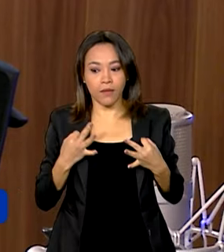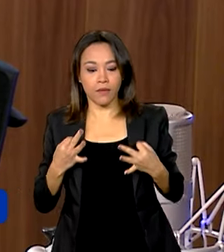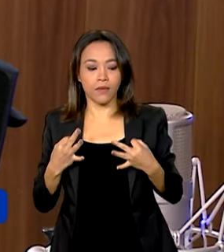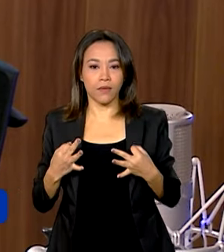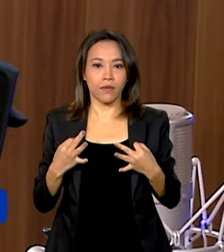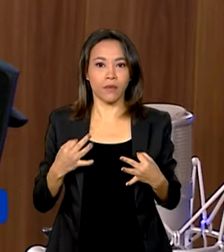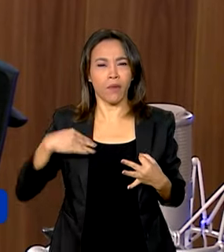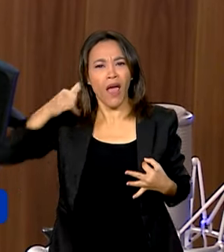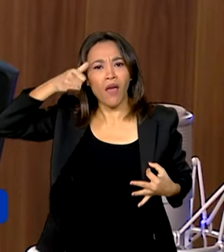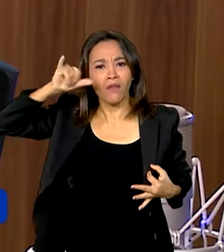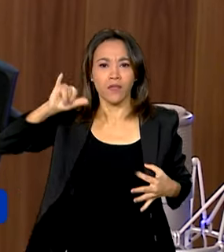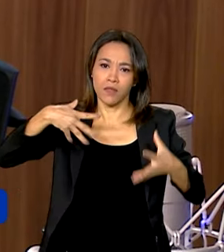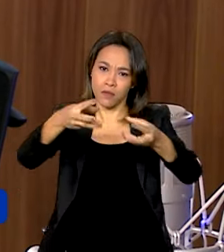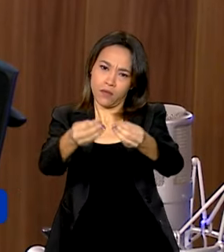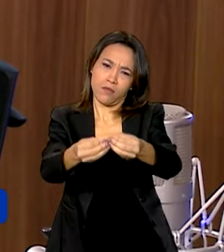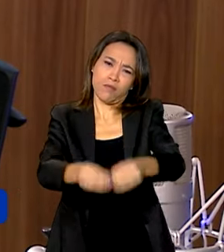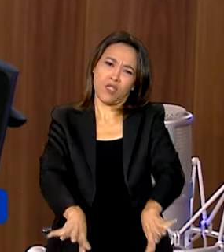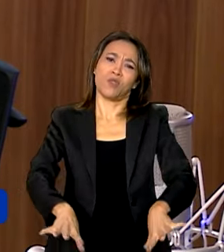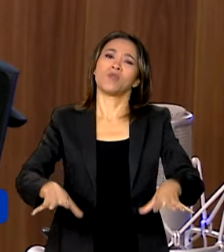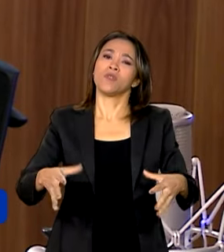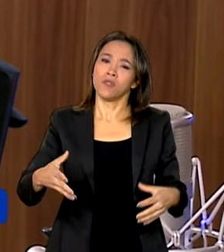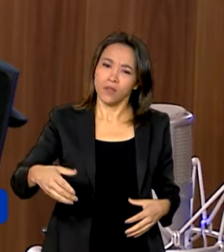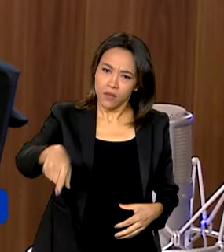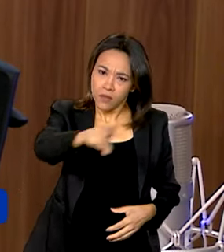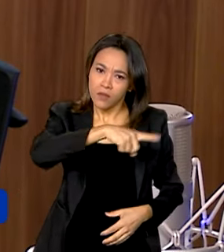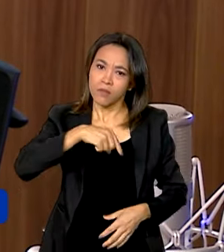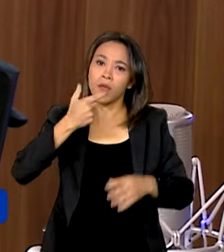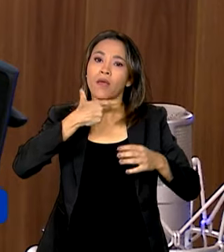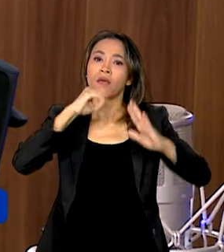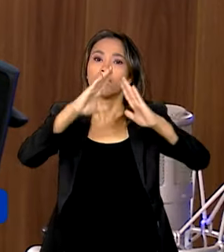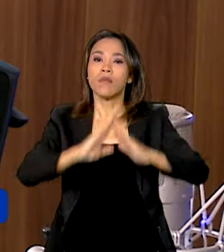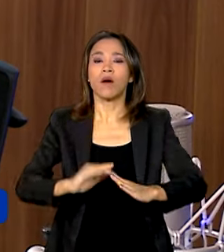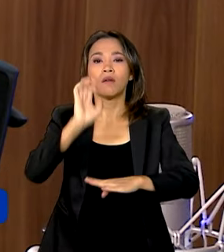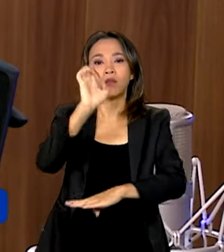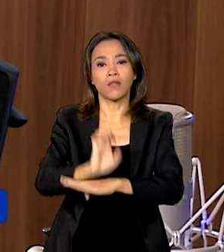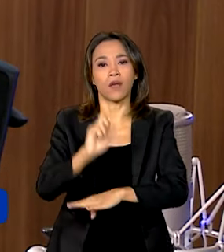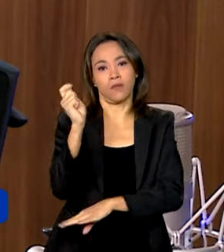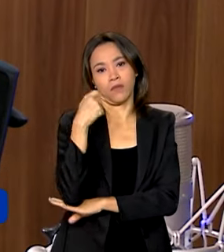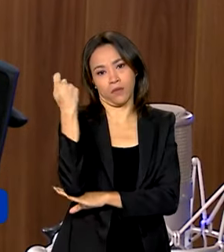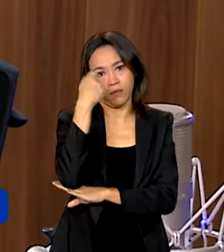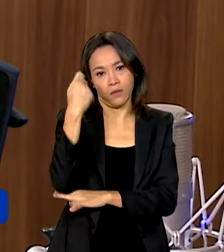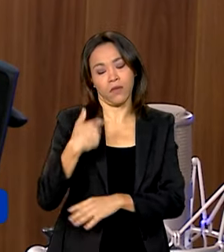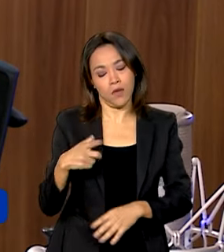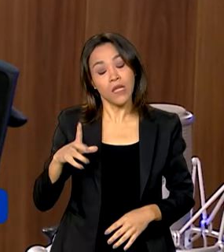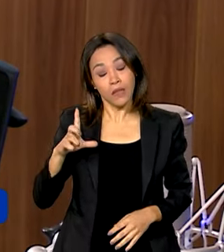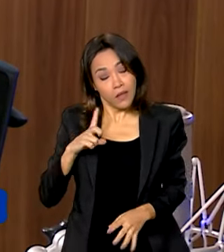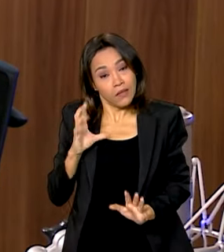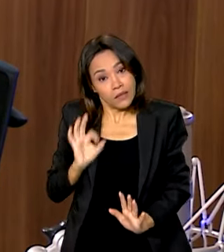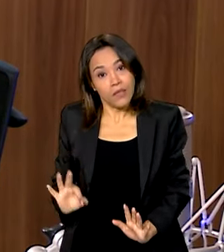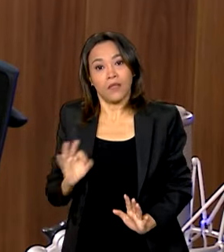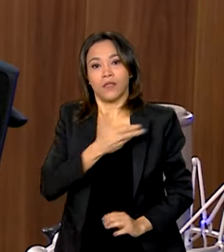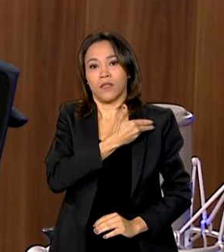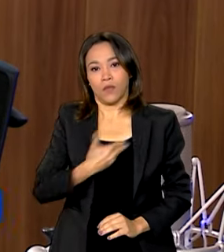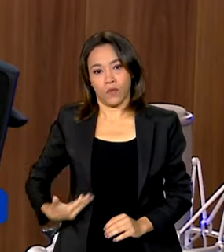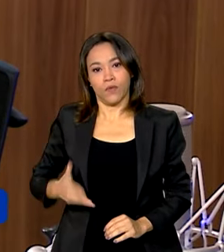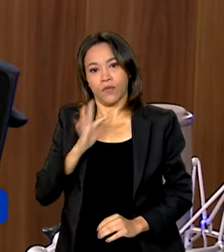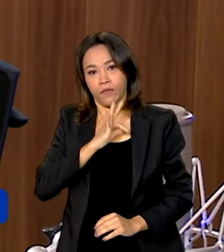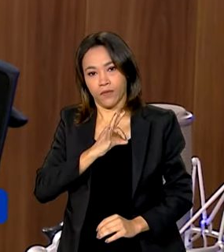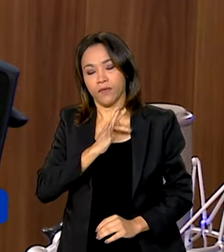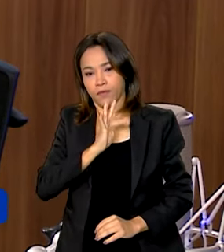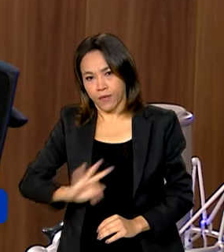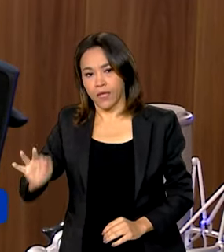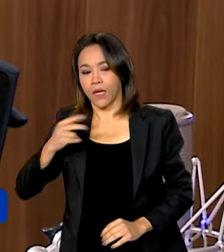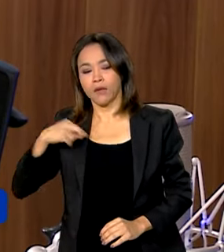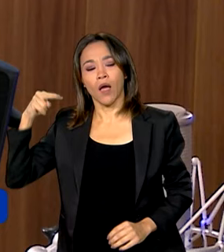mais ainda é prejuízos paraa população do Rio Grande do Sul mas tenha certeza que o governo tá Não só mobilizado